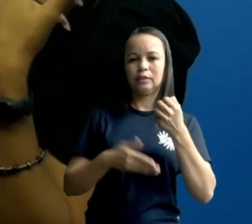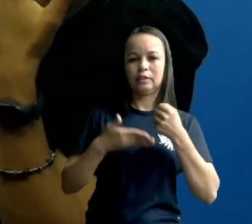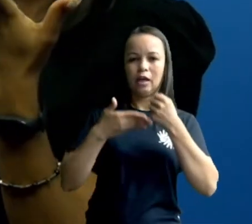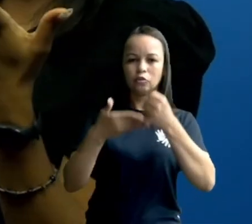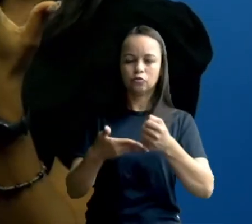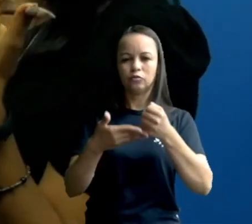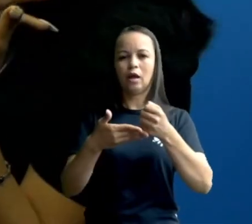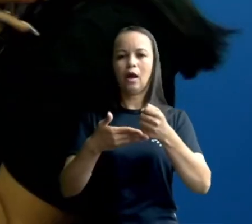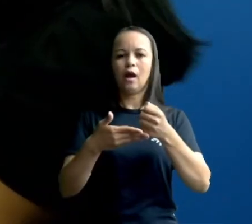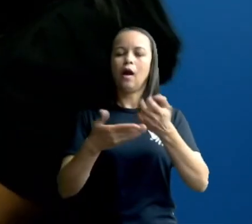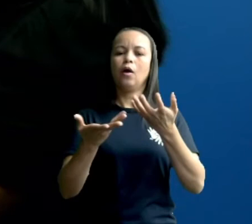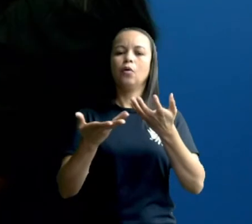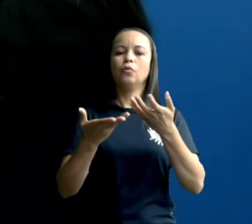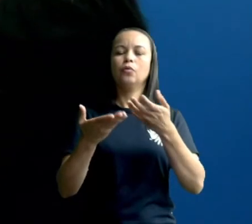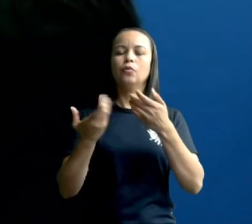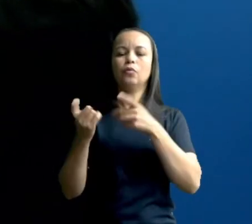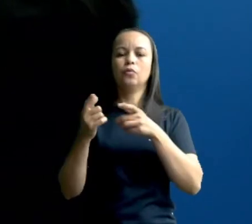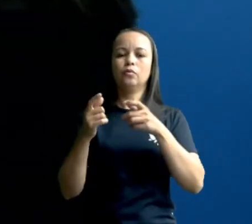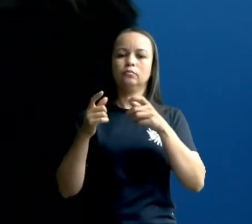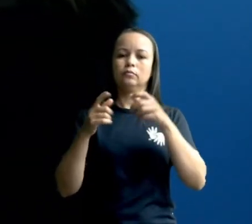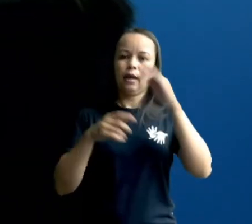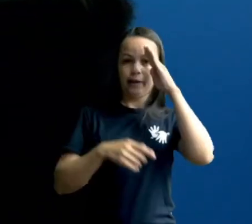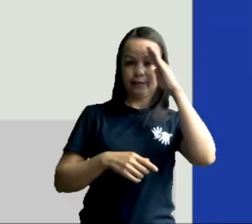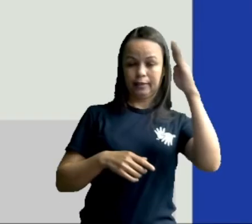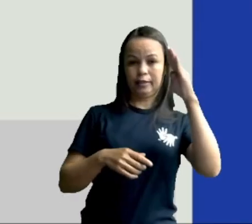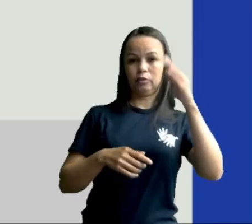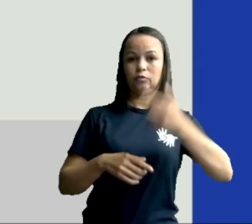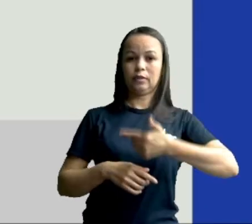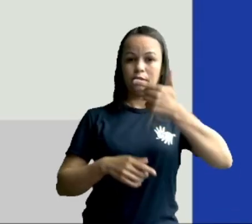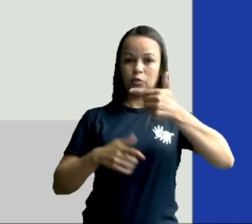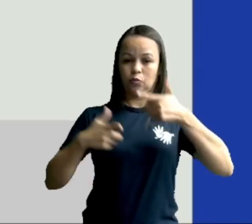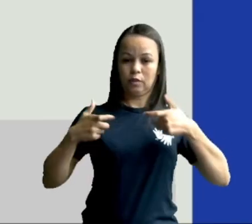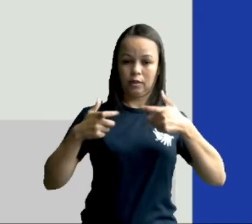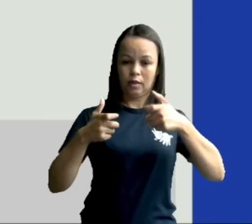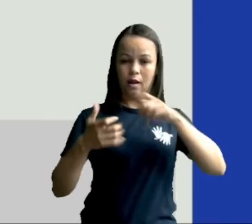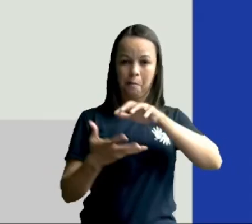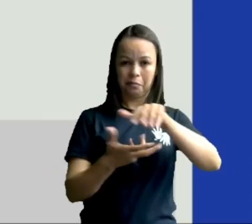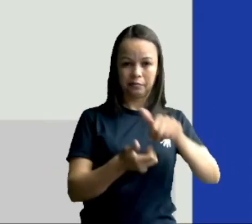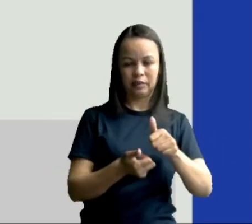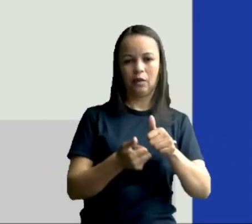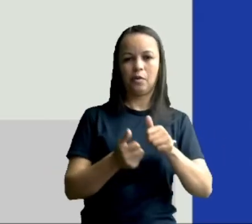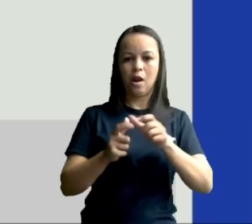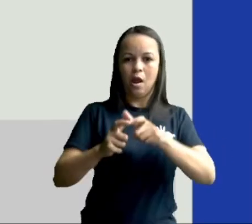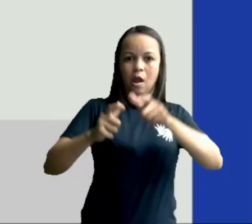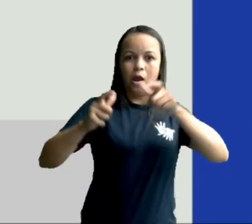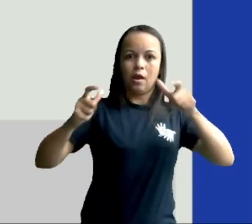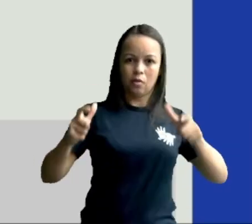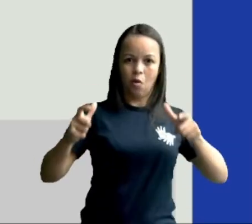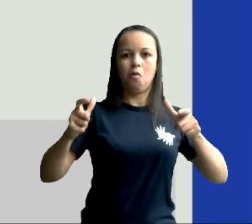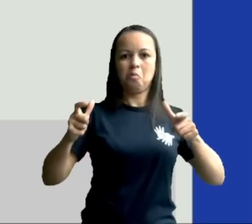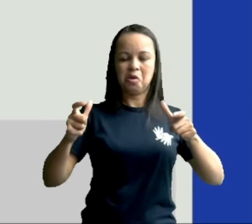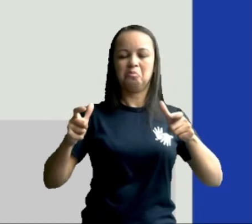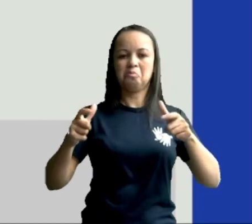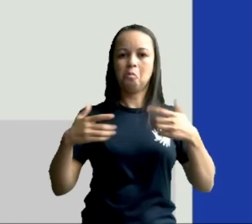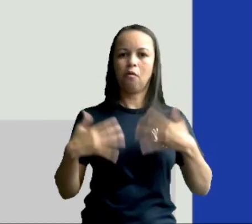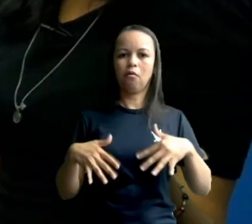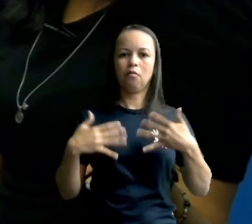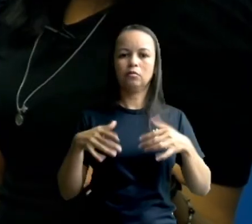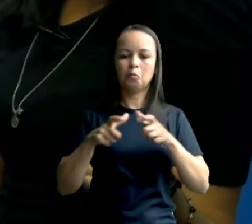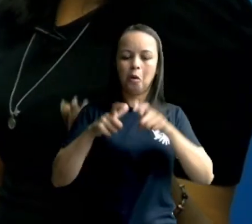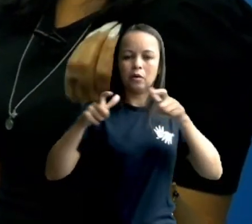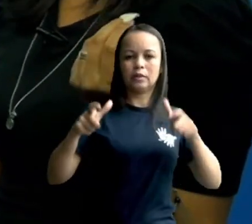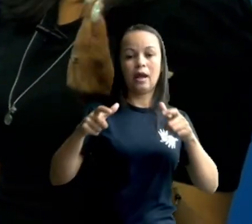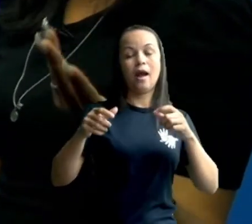exército na guerra, na Segunda Guerra Mundial. E ele era enorme, tá, minha gente? Ele era muito grande. Até se tornar